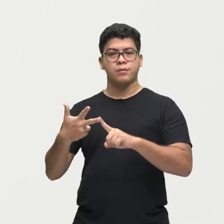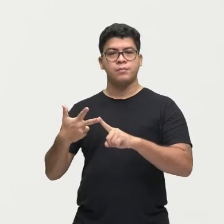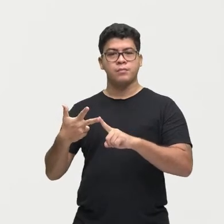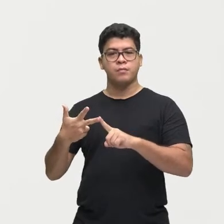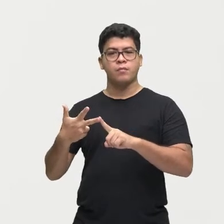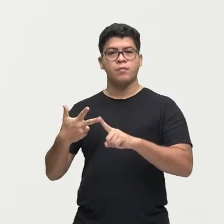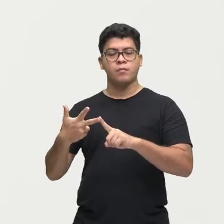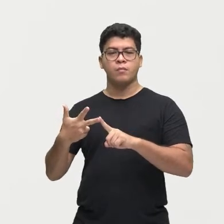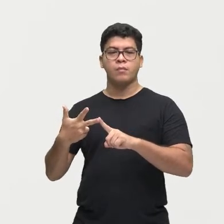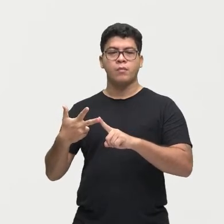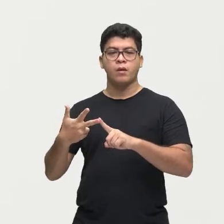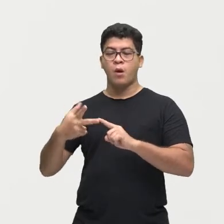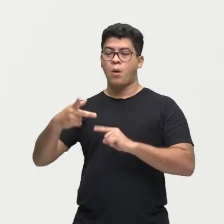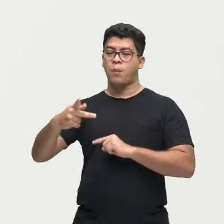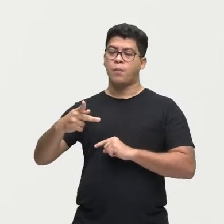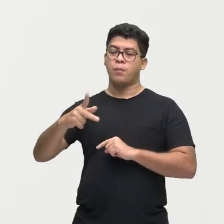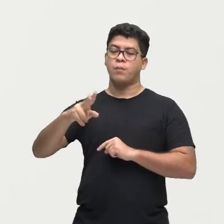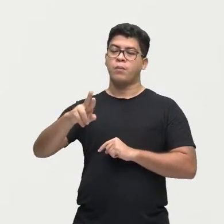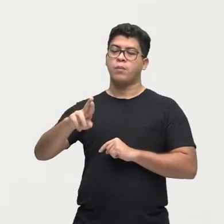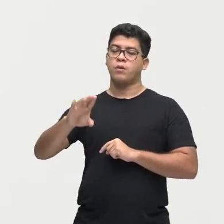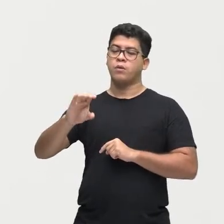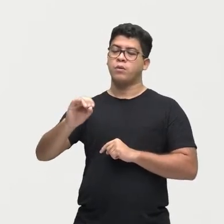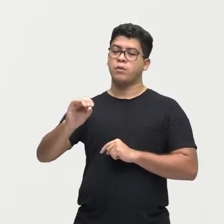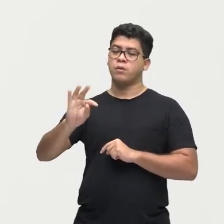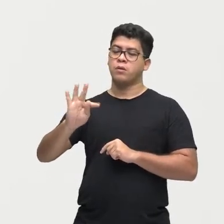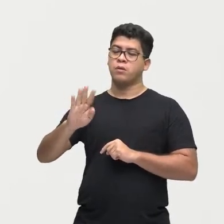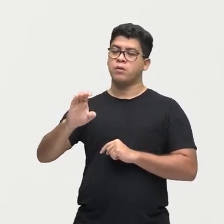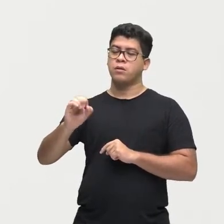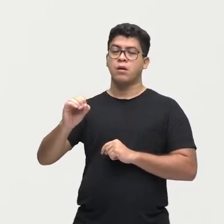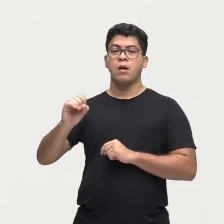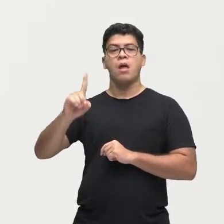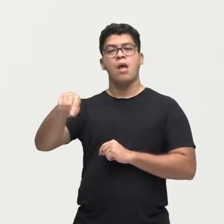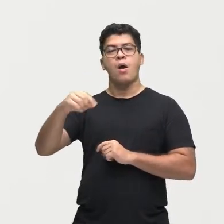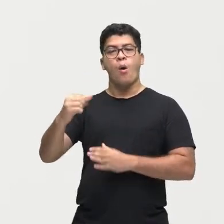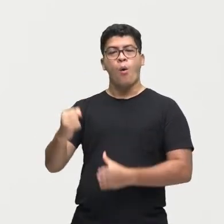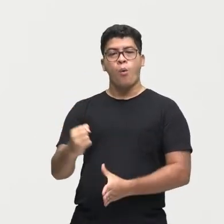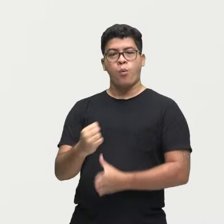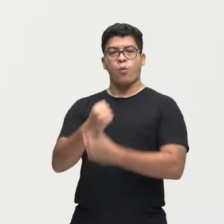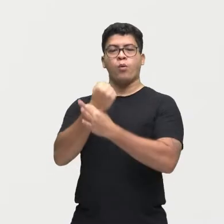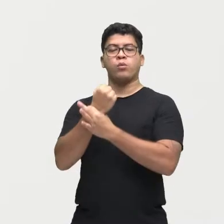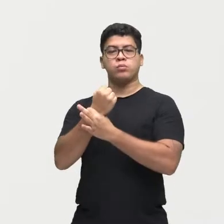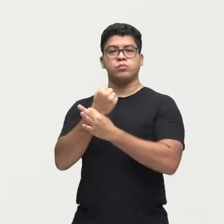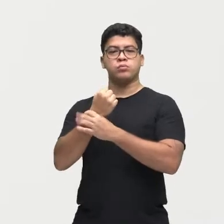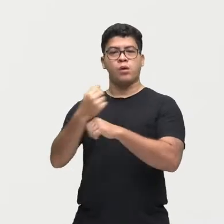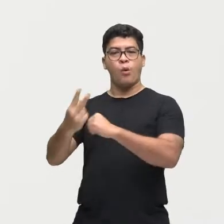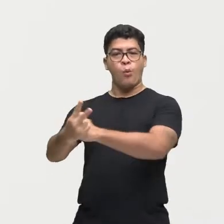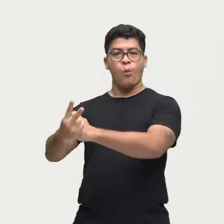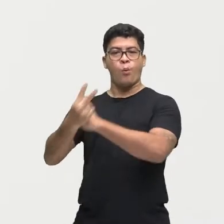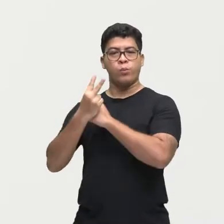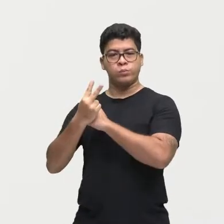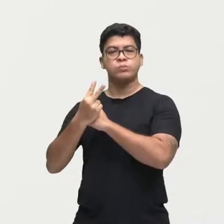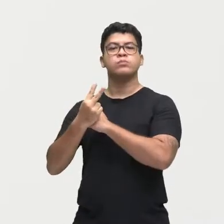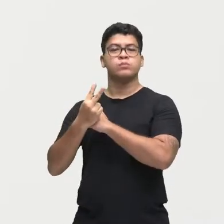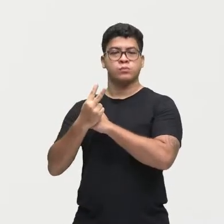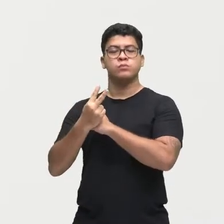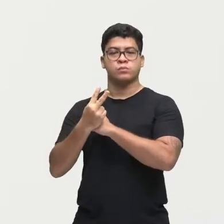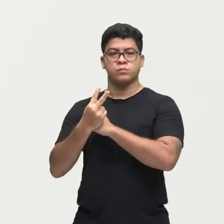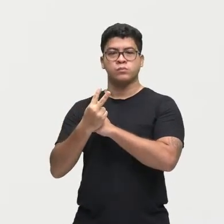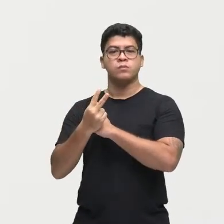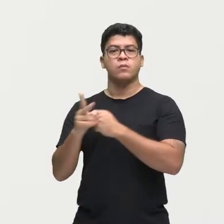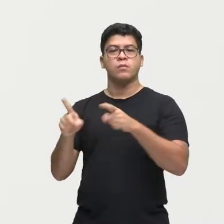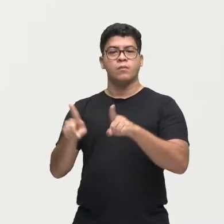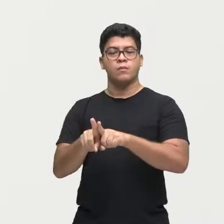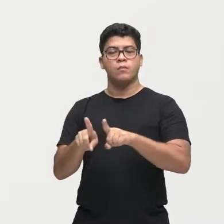palavra, protecionismo, proteção. Olha só, vai proteger ali, né? A gente está falando de proteção